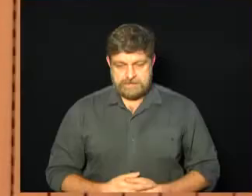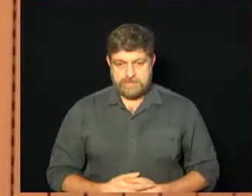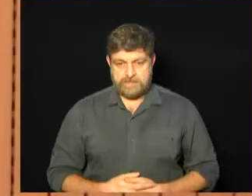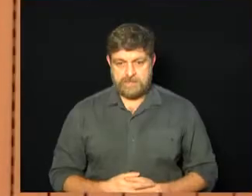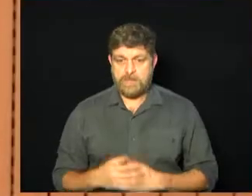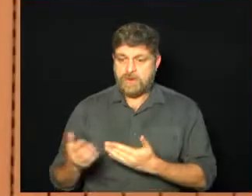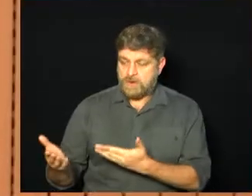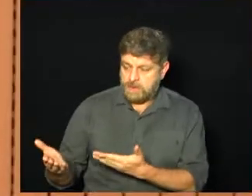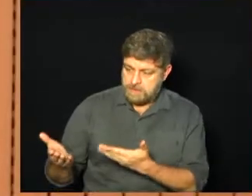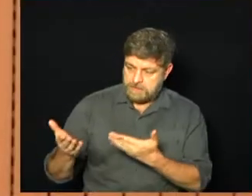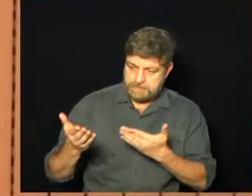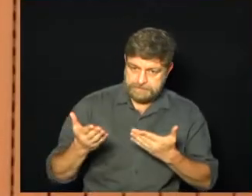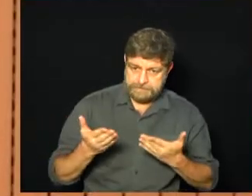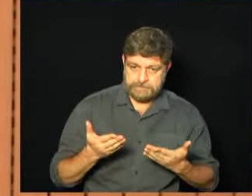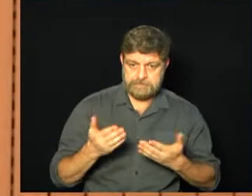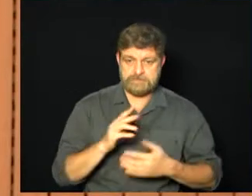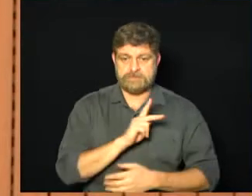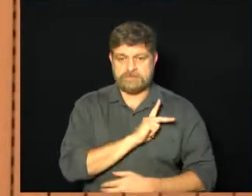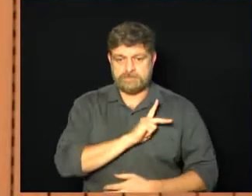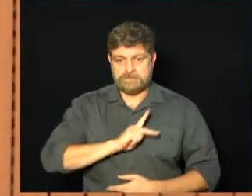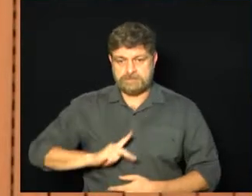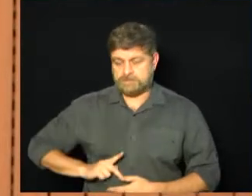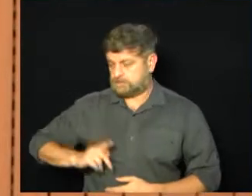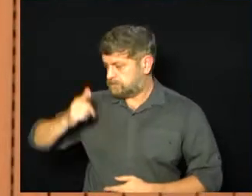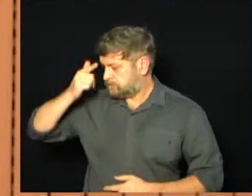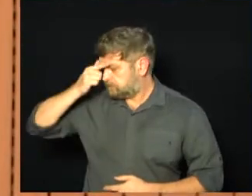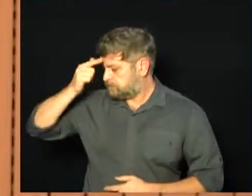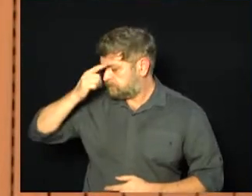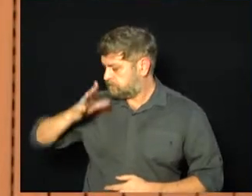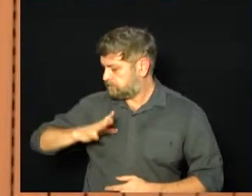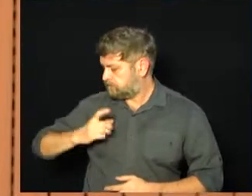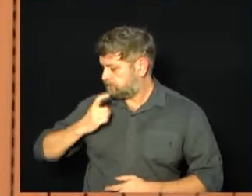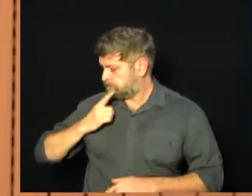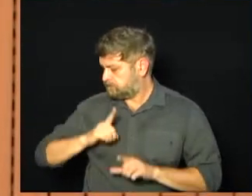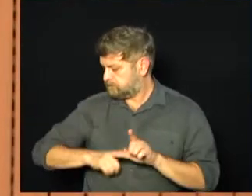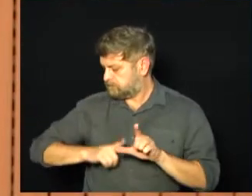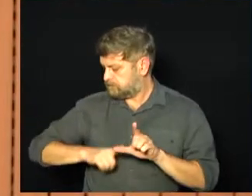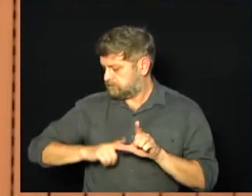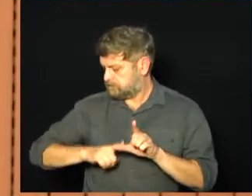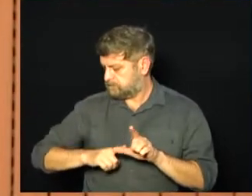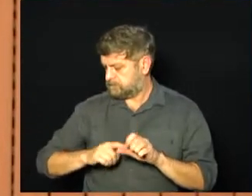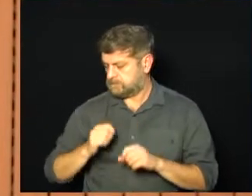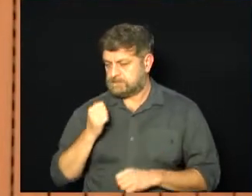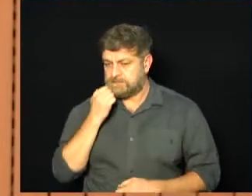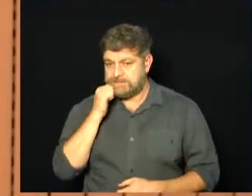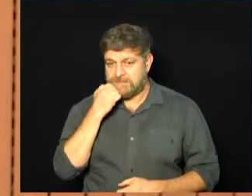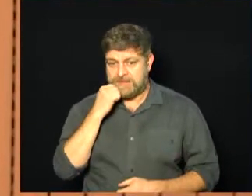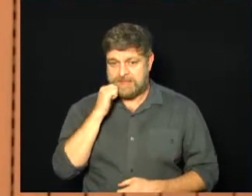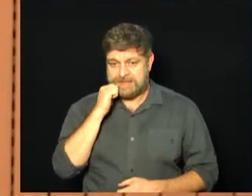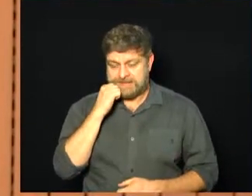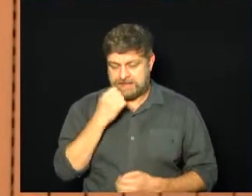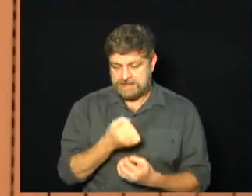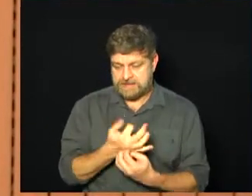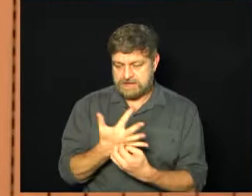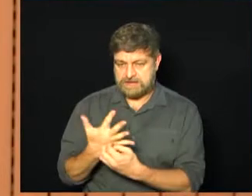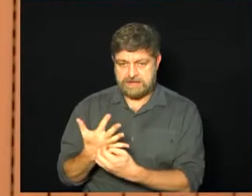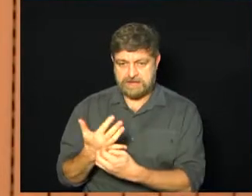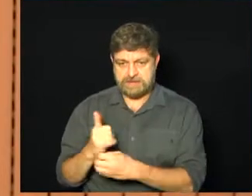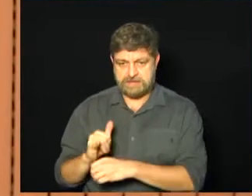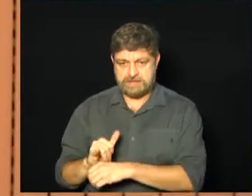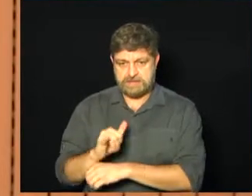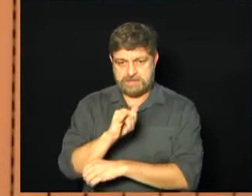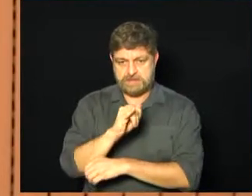Chamamos agora o presidente da Academia Campineira de Letras, Ciências e Artes das Forças Armadas,